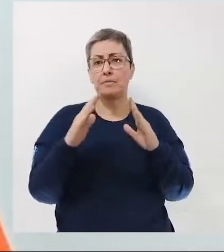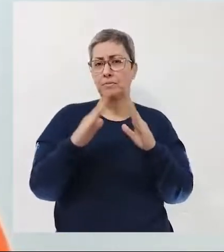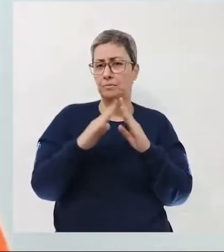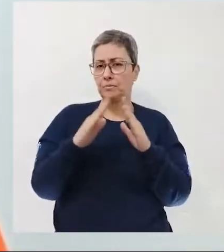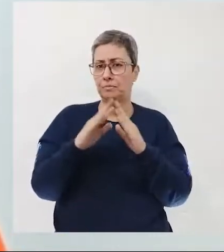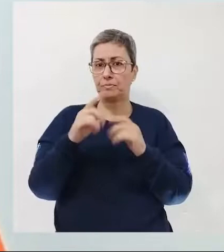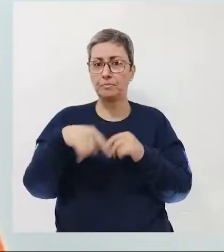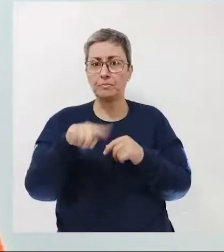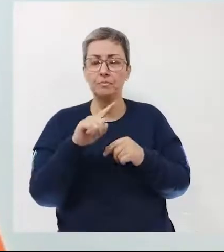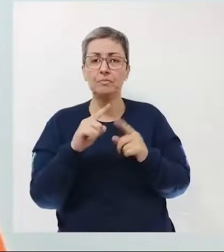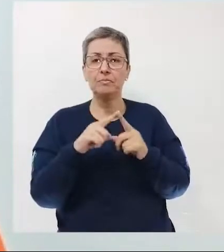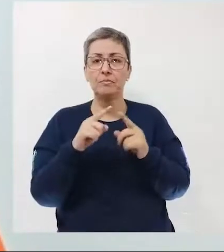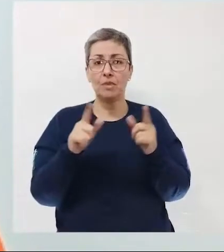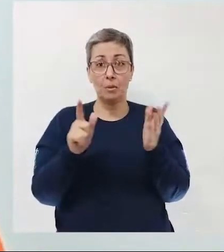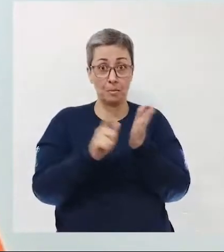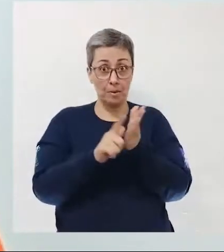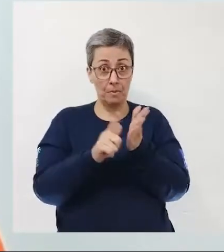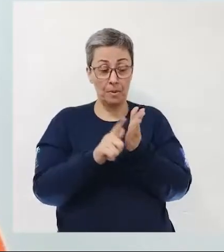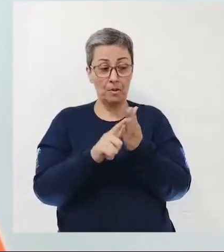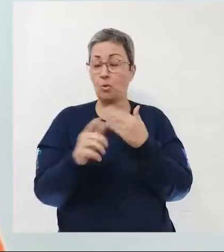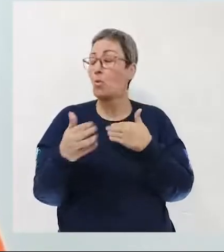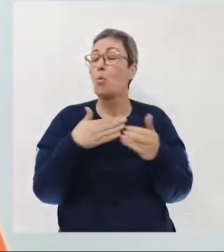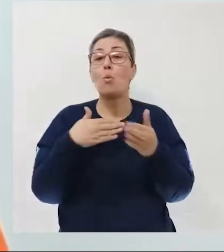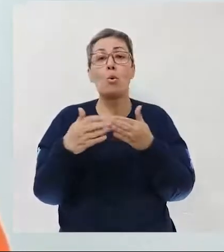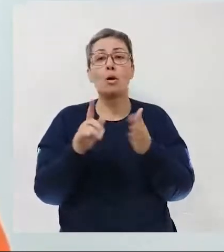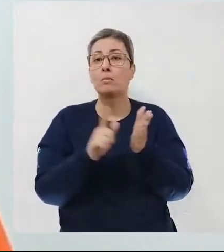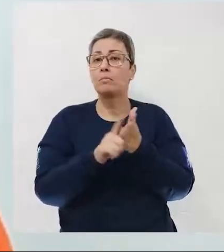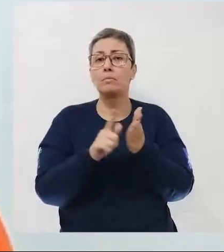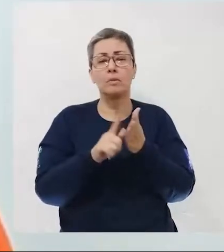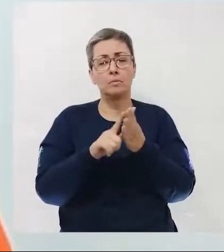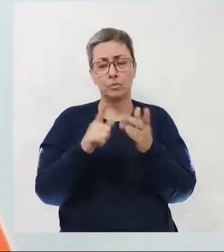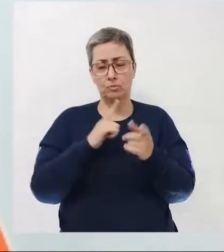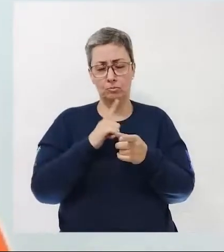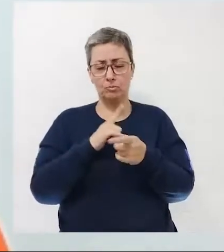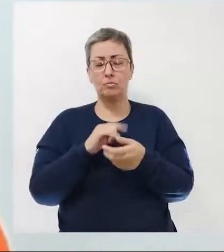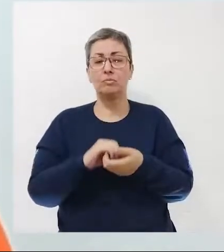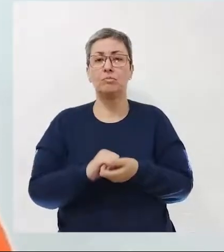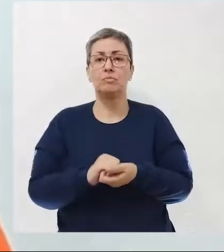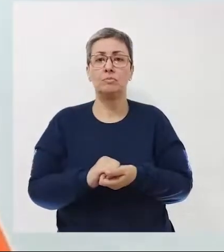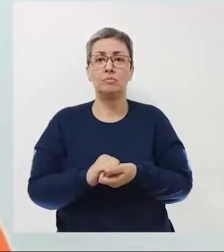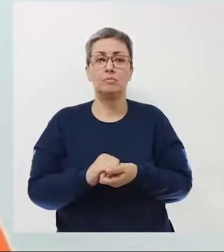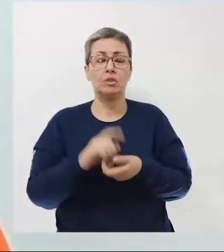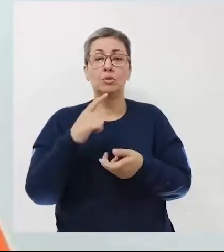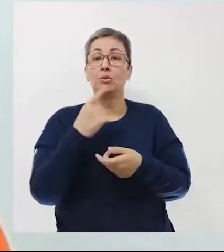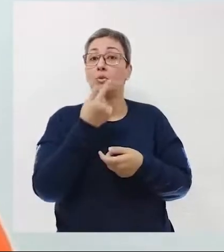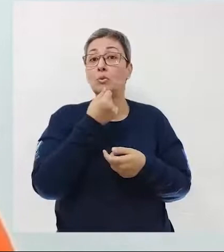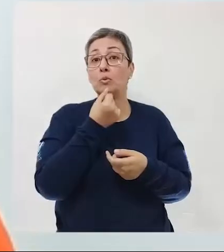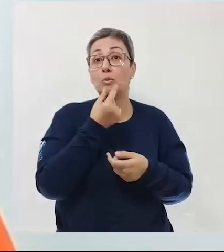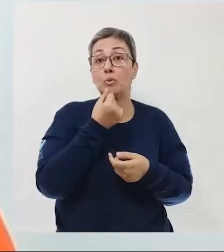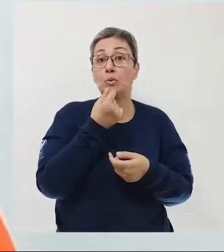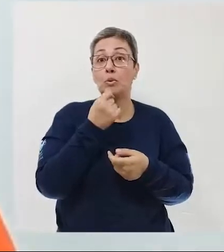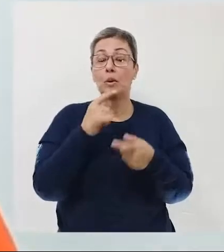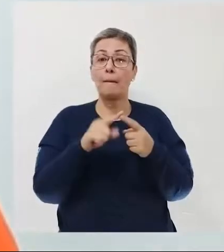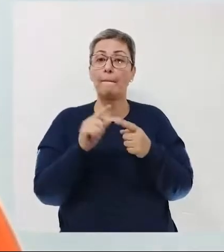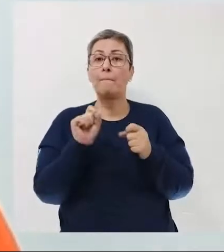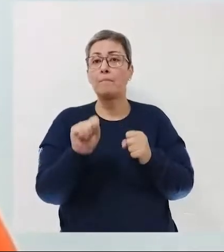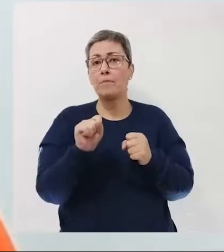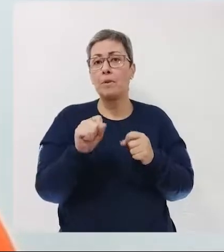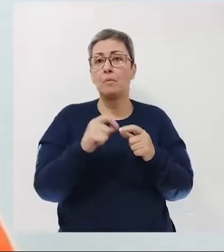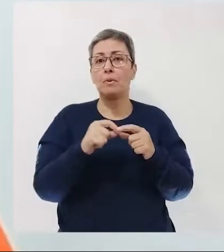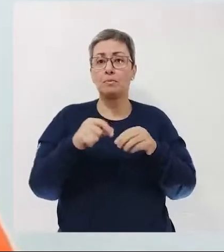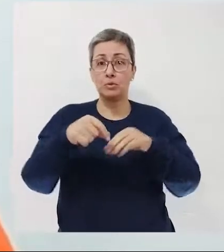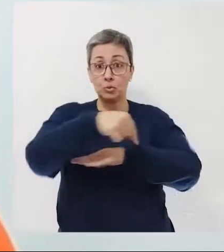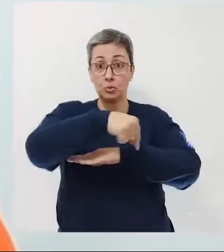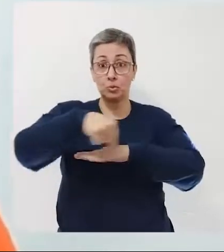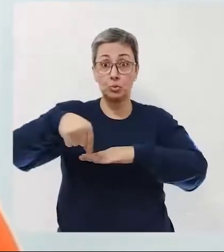sua casa uma folha, qualquer folha que você tenha, um lápis e, se possível,